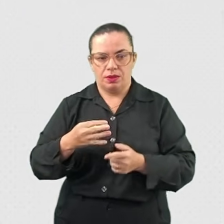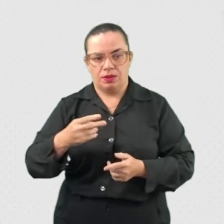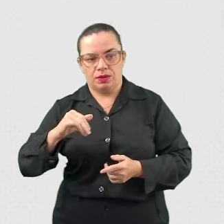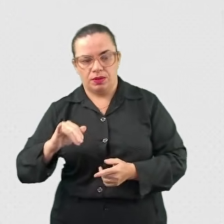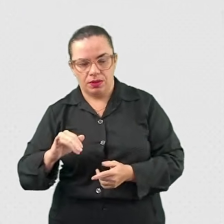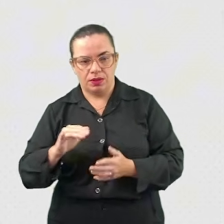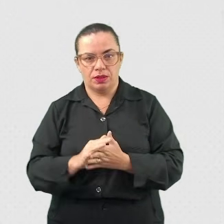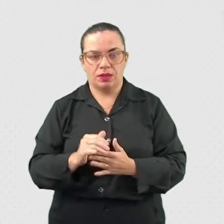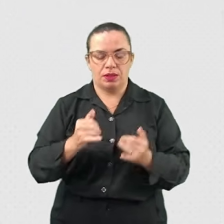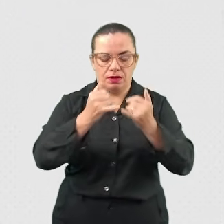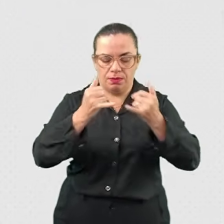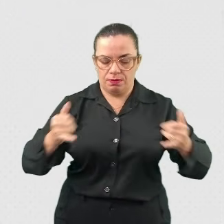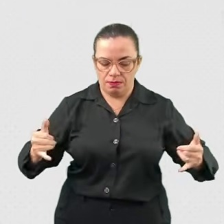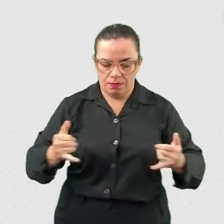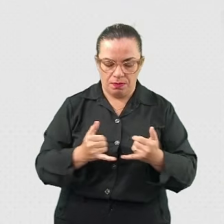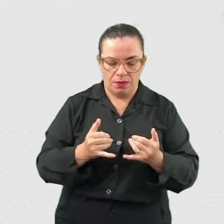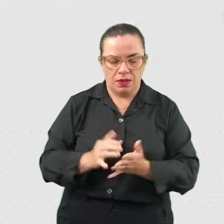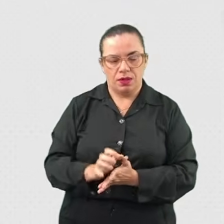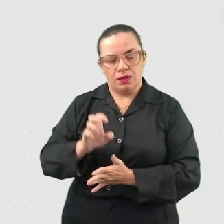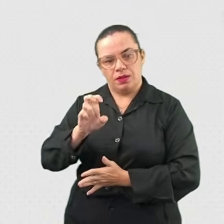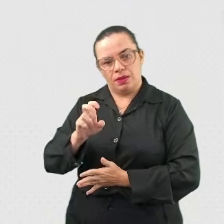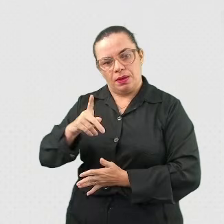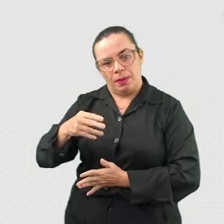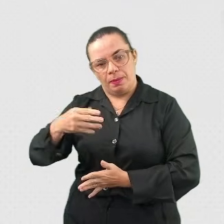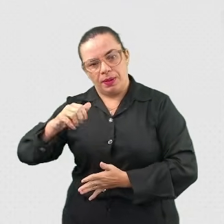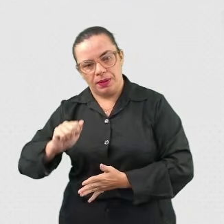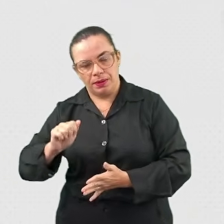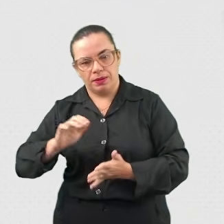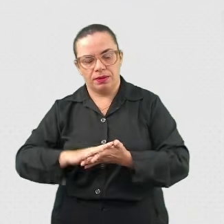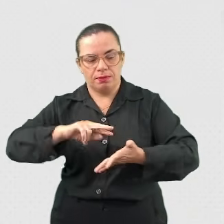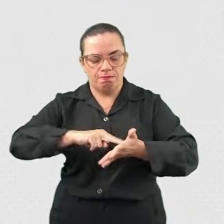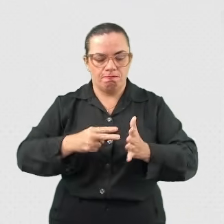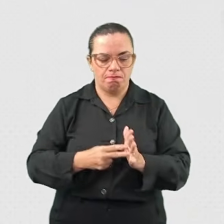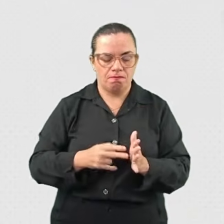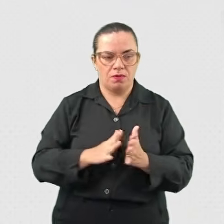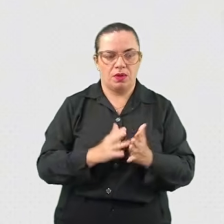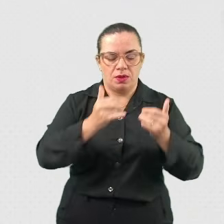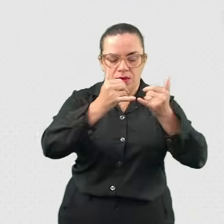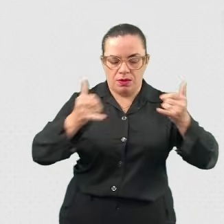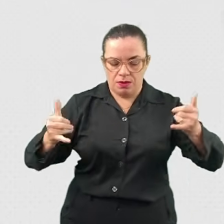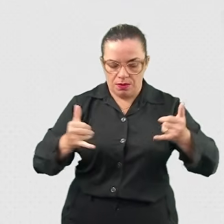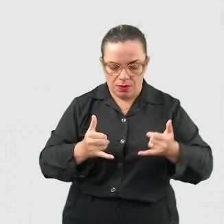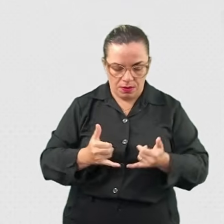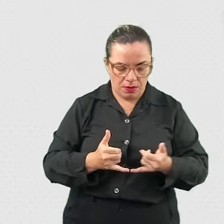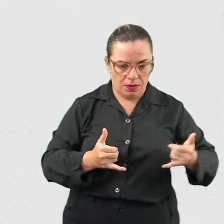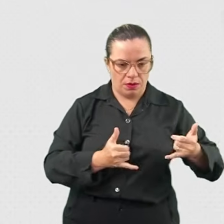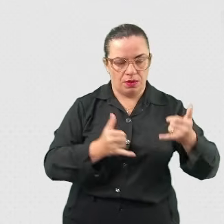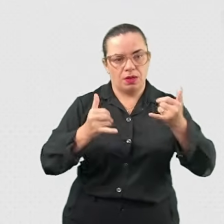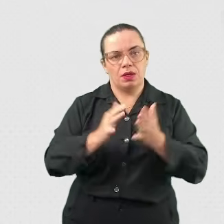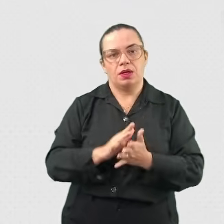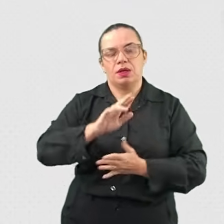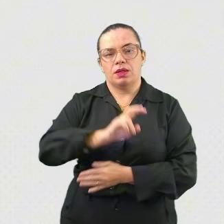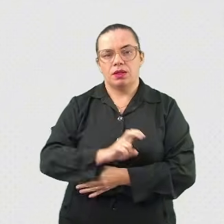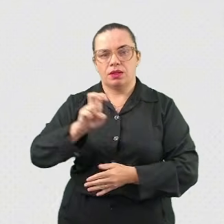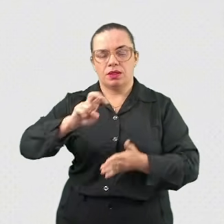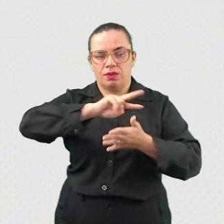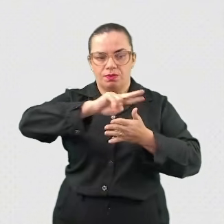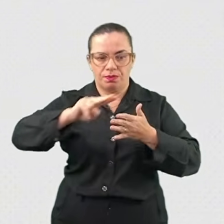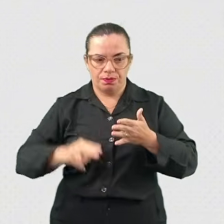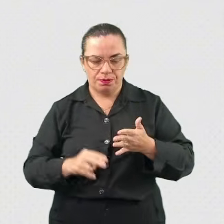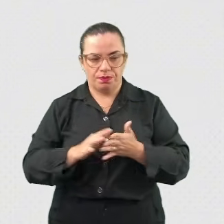é 5. Então esses prefixos representam a quantidade de lados que o polígono tem. Então ele recebe o nome de acordo com essa quantidade de